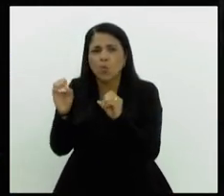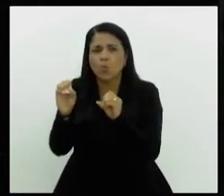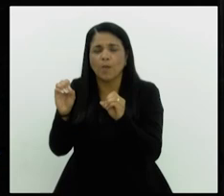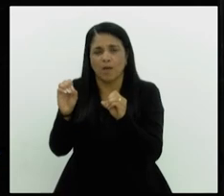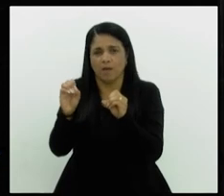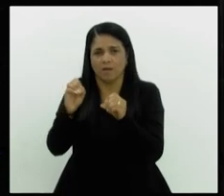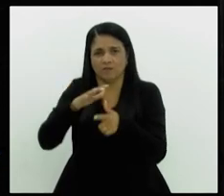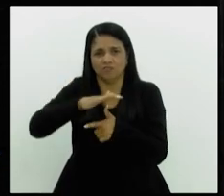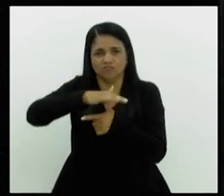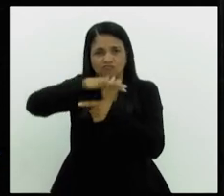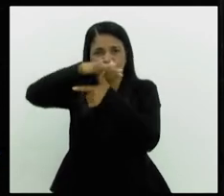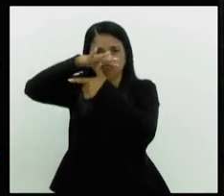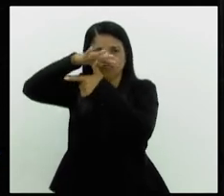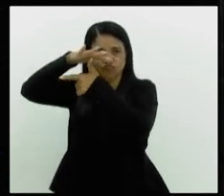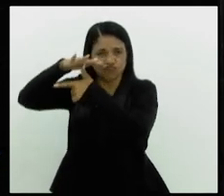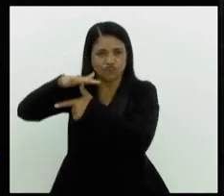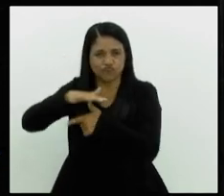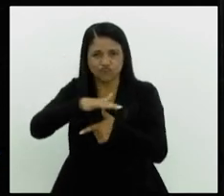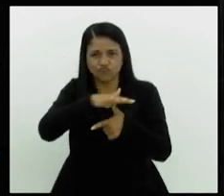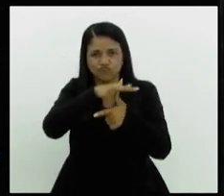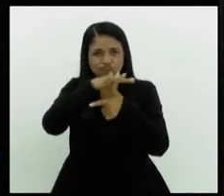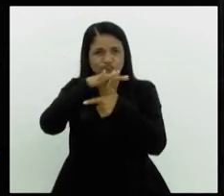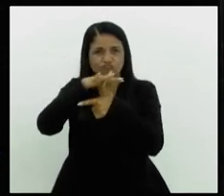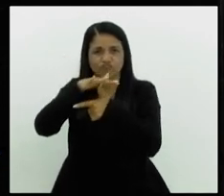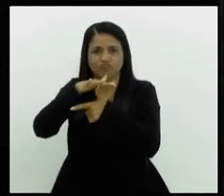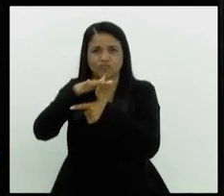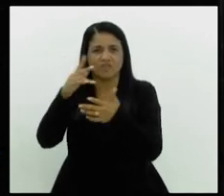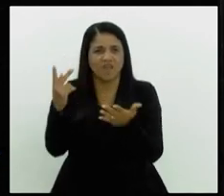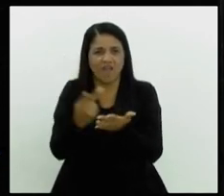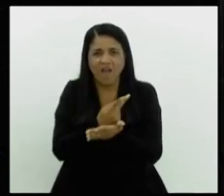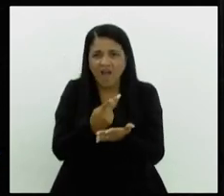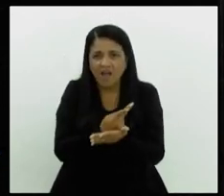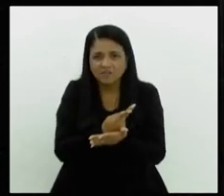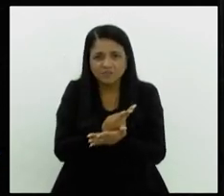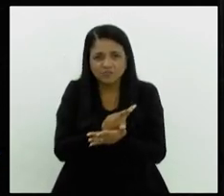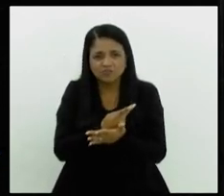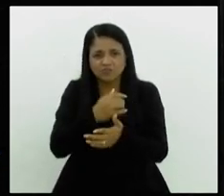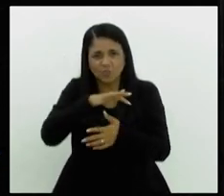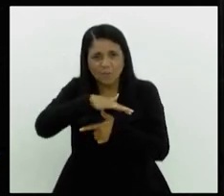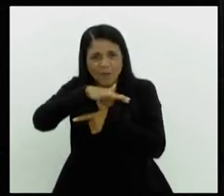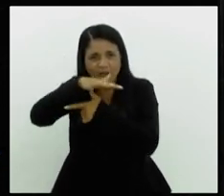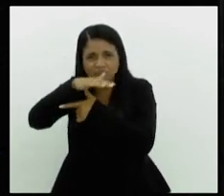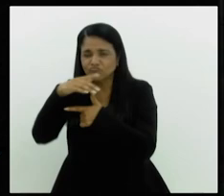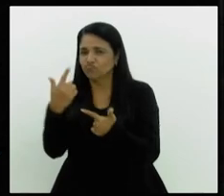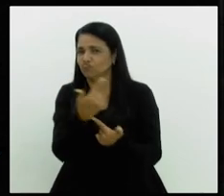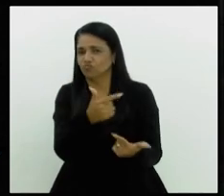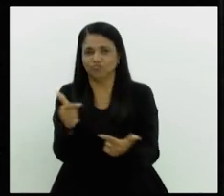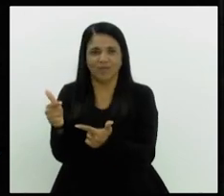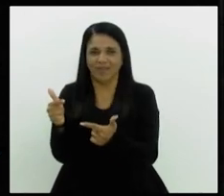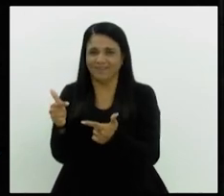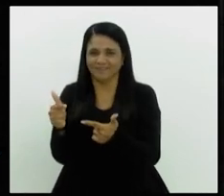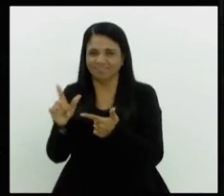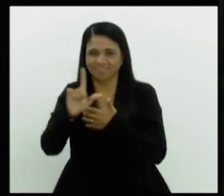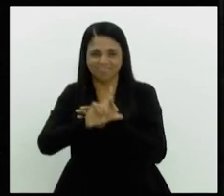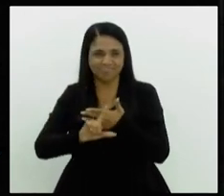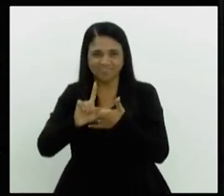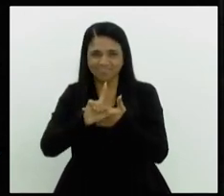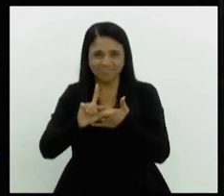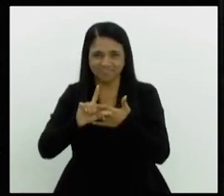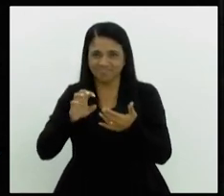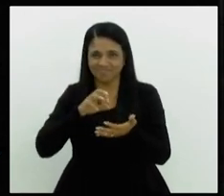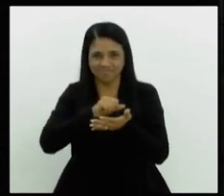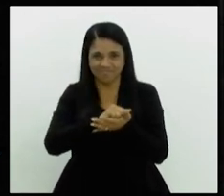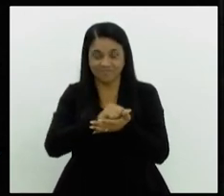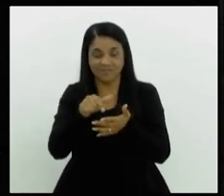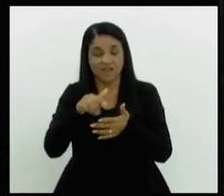disparo errado que foi feito a partir de uma aeronave. Pelo contrário, a aeronave ela interrompe